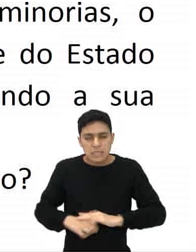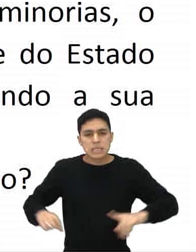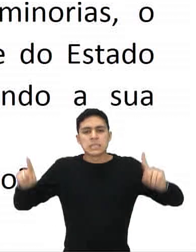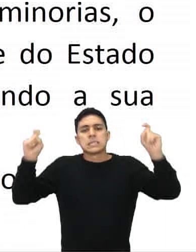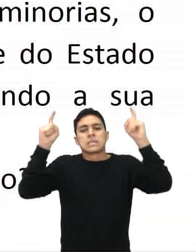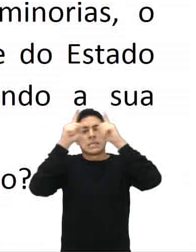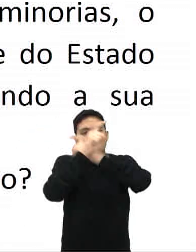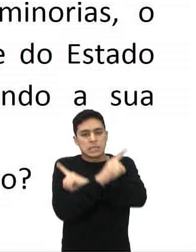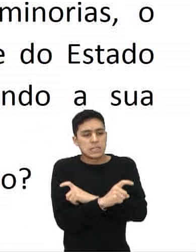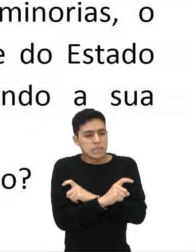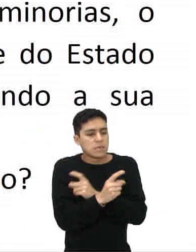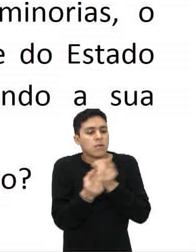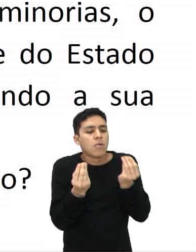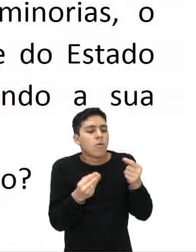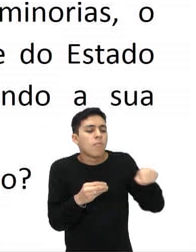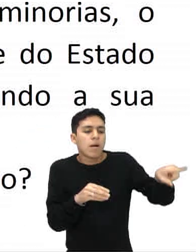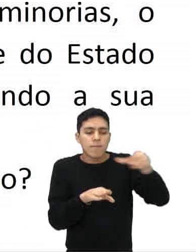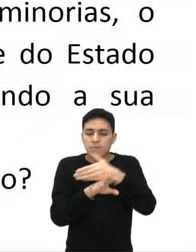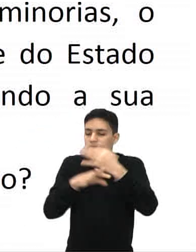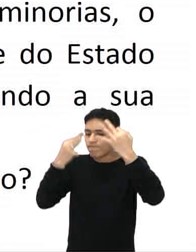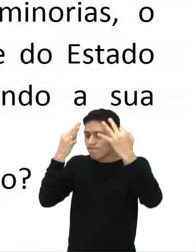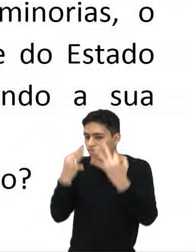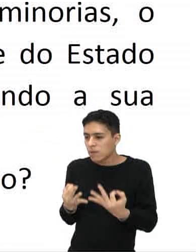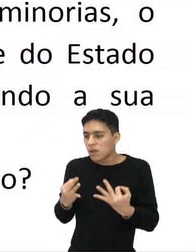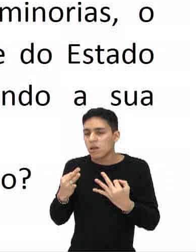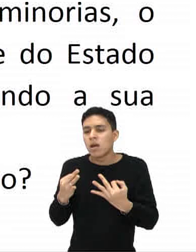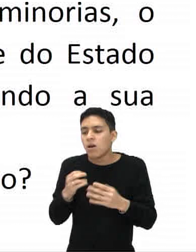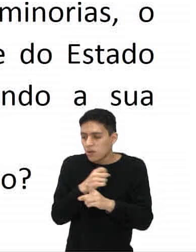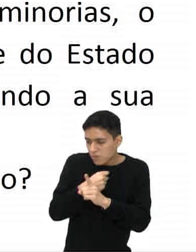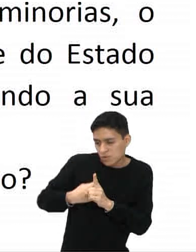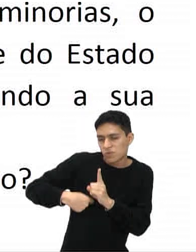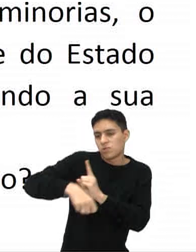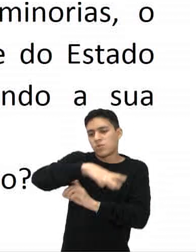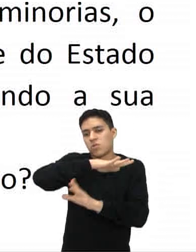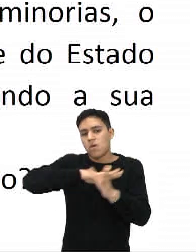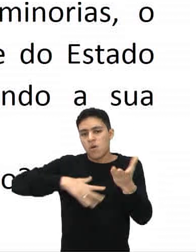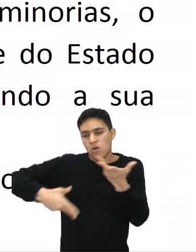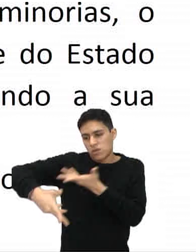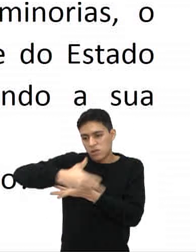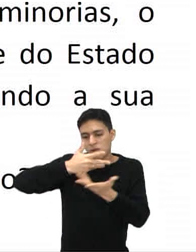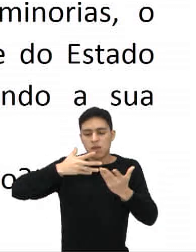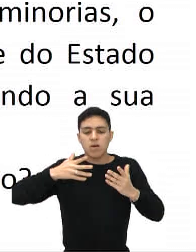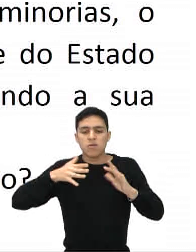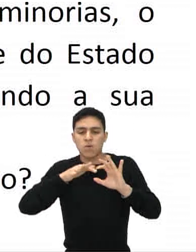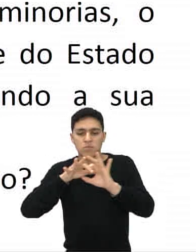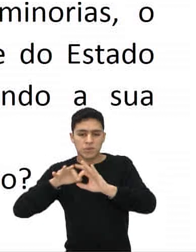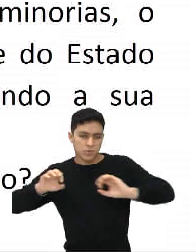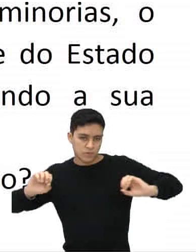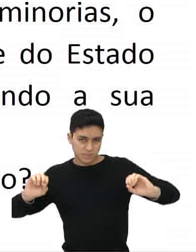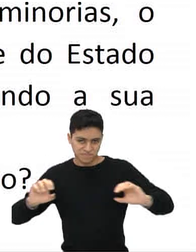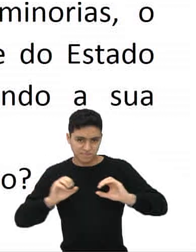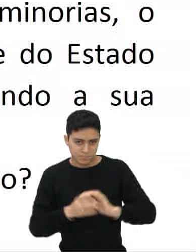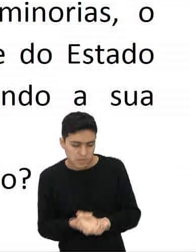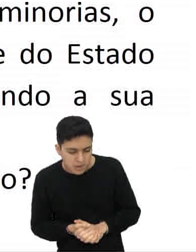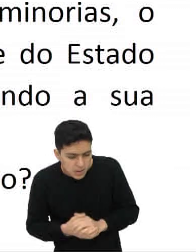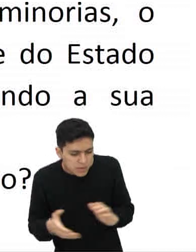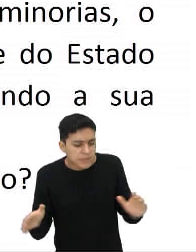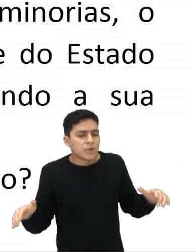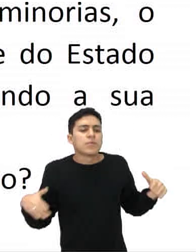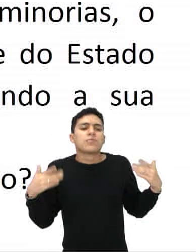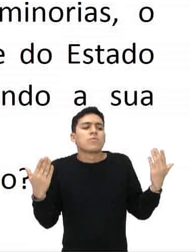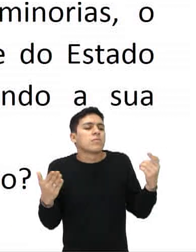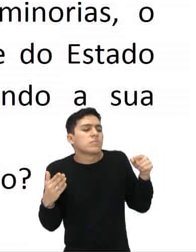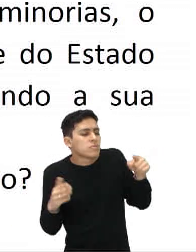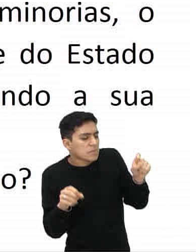dificultando a sua participação plena no corpo social e no cenário educativo. Qual é a